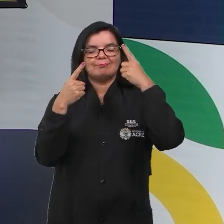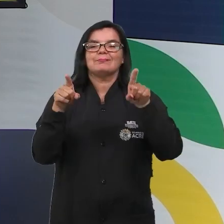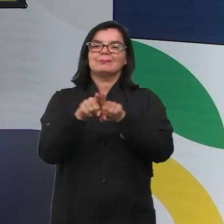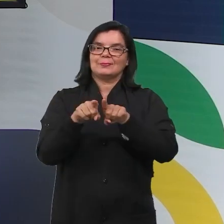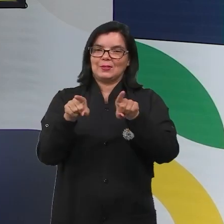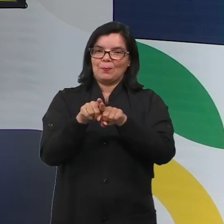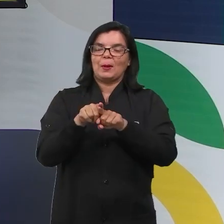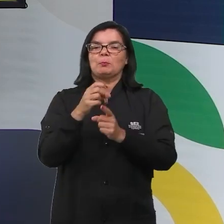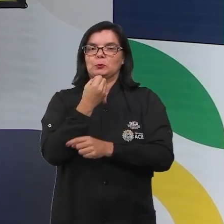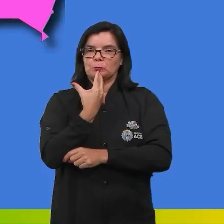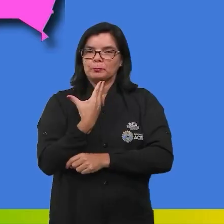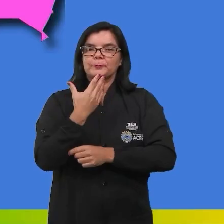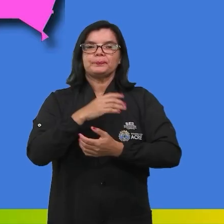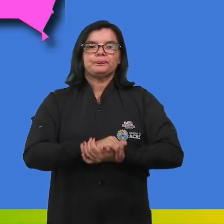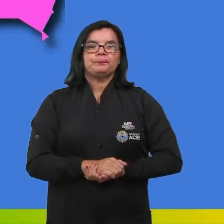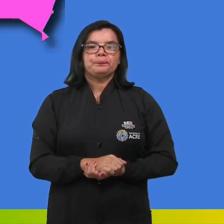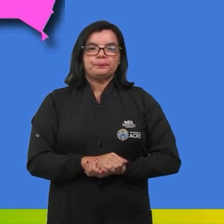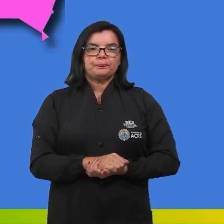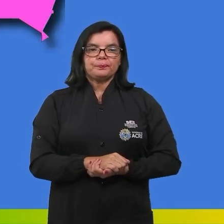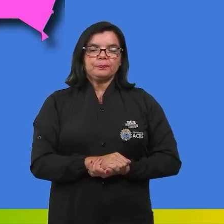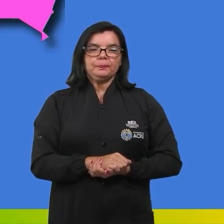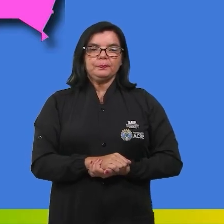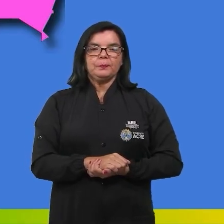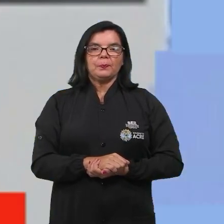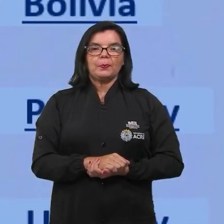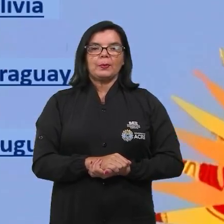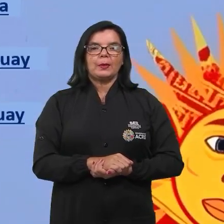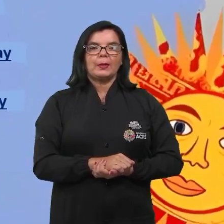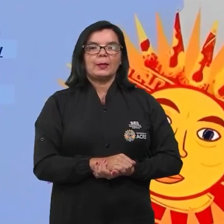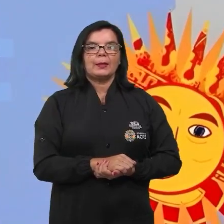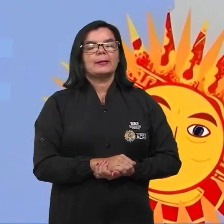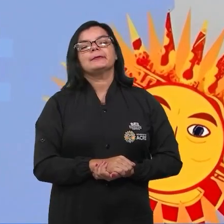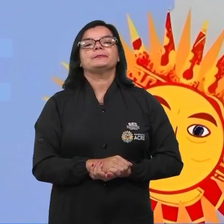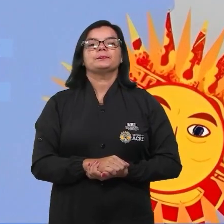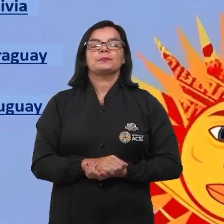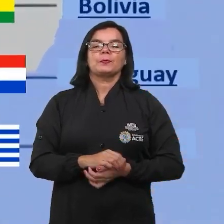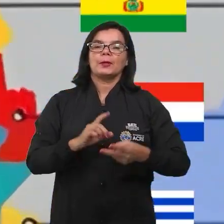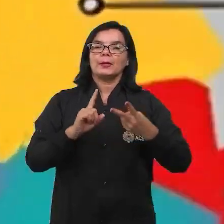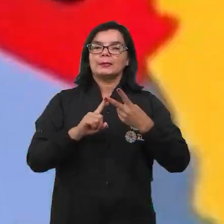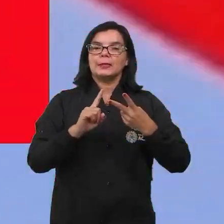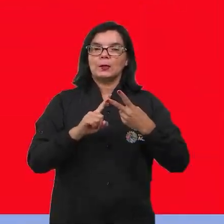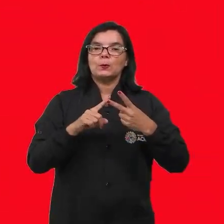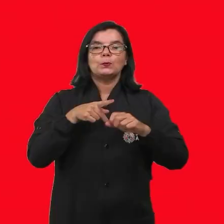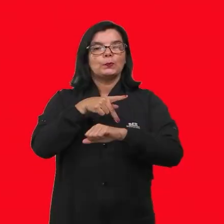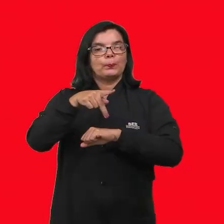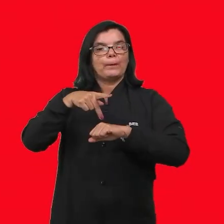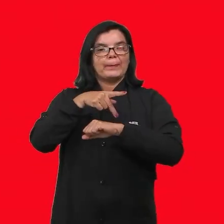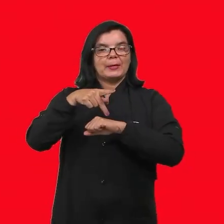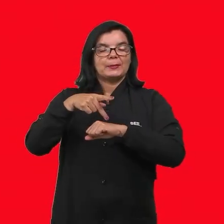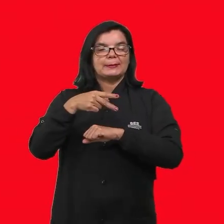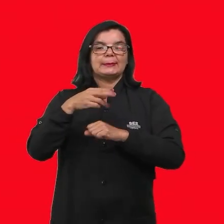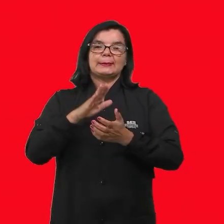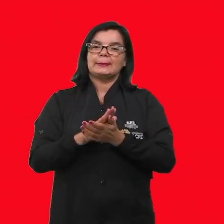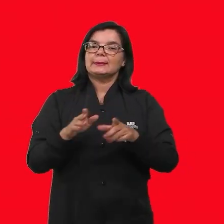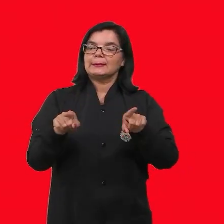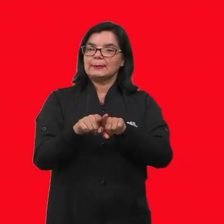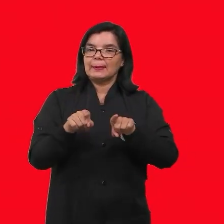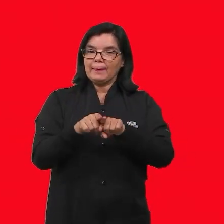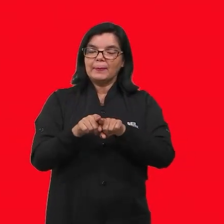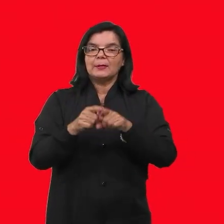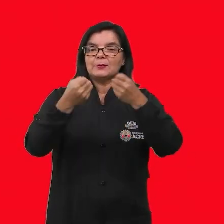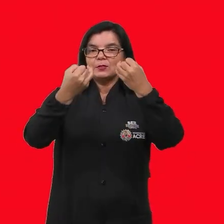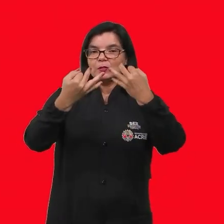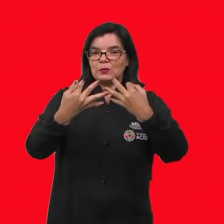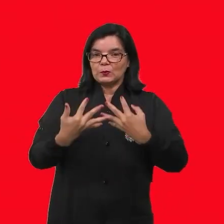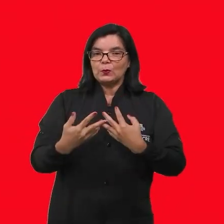carnaval show de bola. Vamos continuar aqui, galera. El segundo país que não poderíamos deixar de